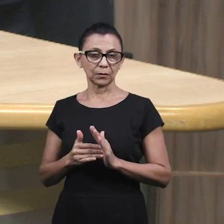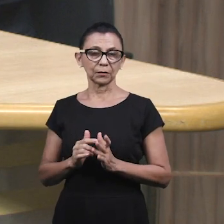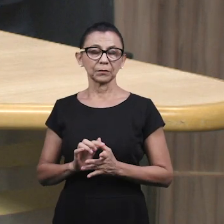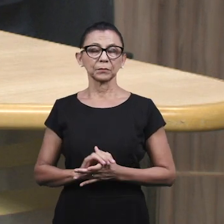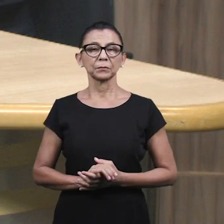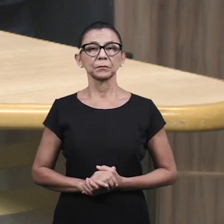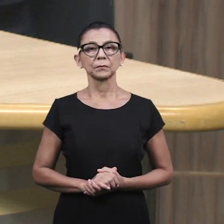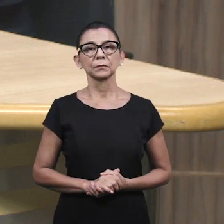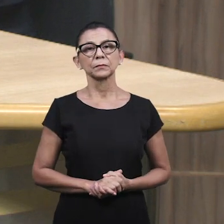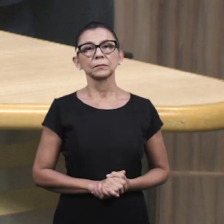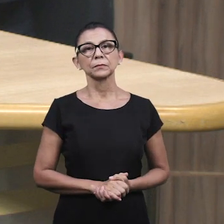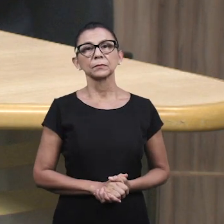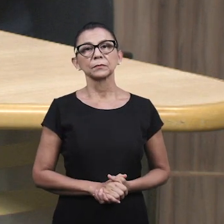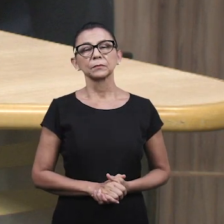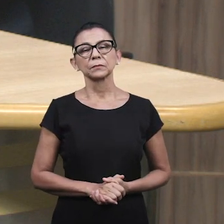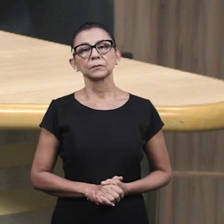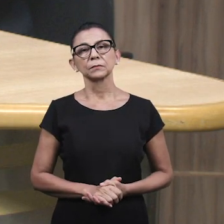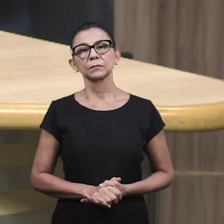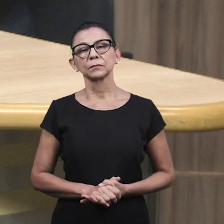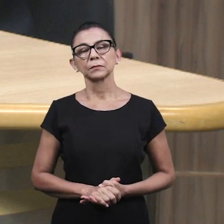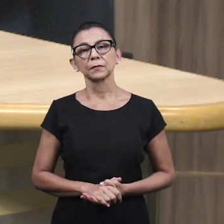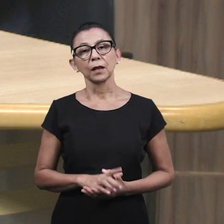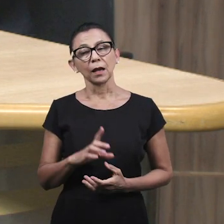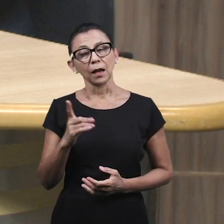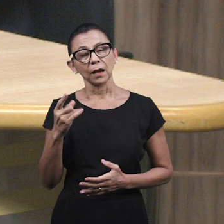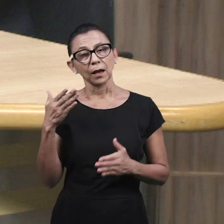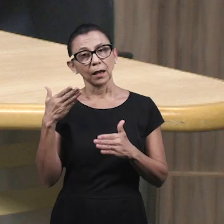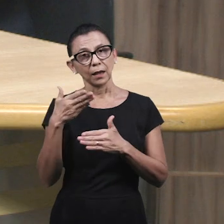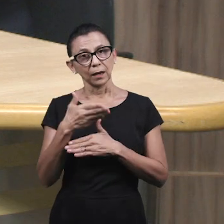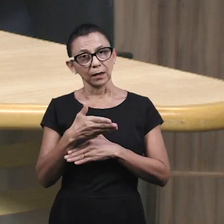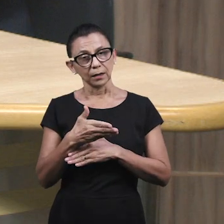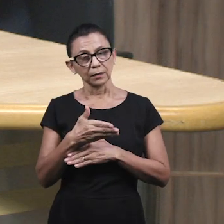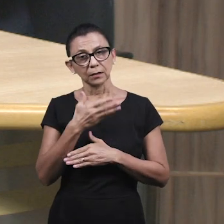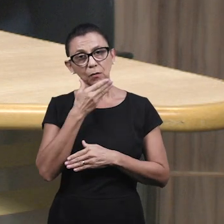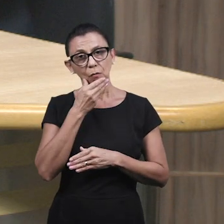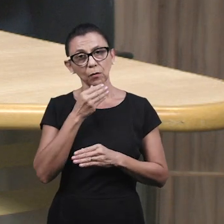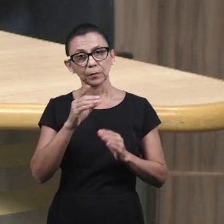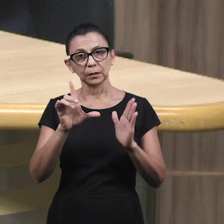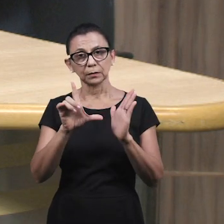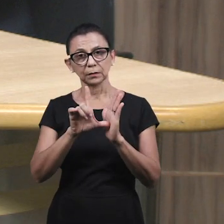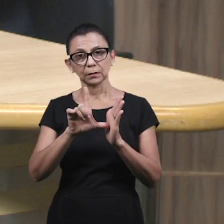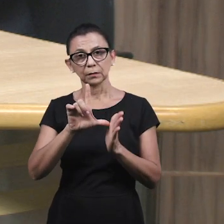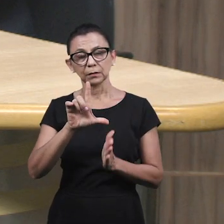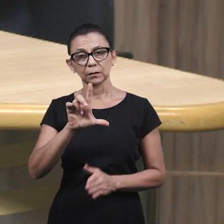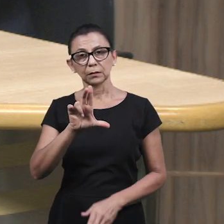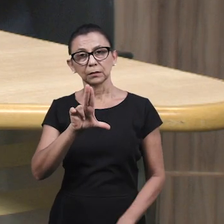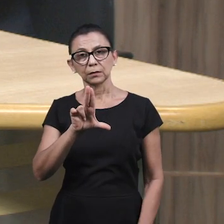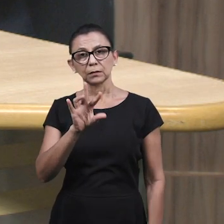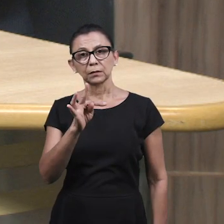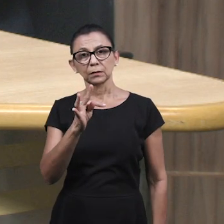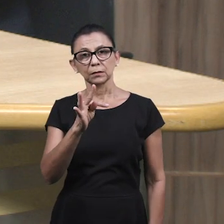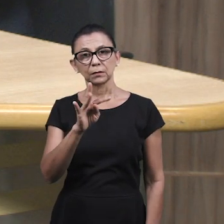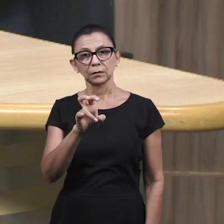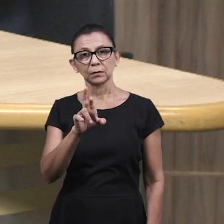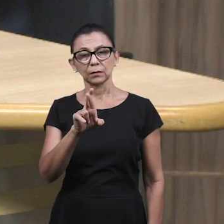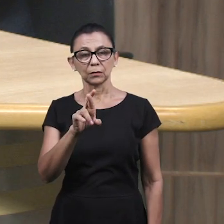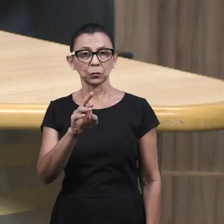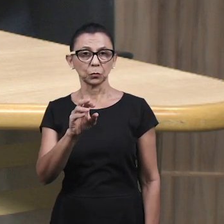aí está a colocação de Lutero de forma precisa na reforma